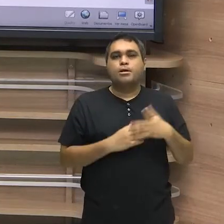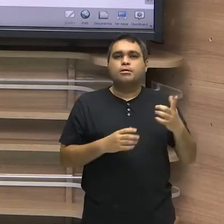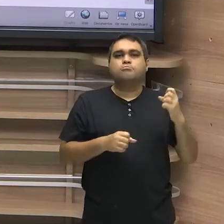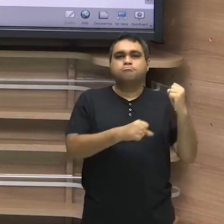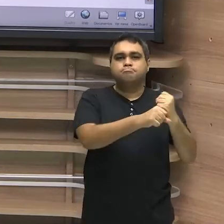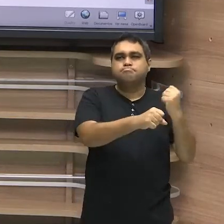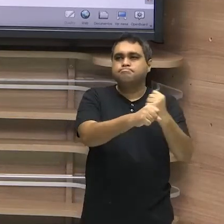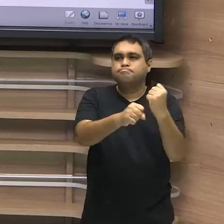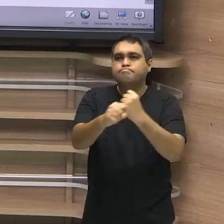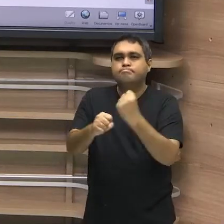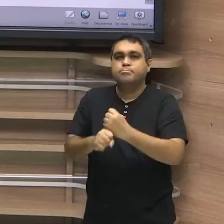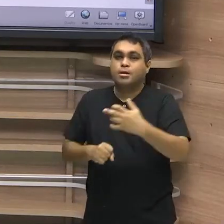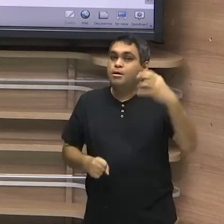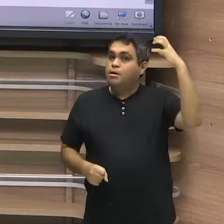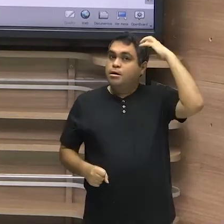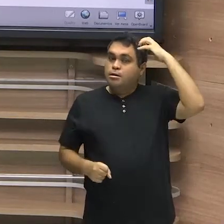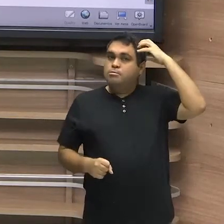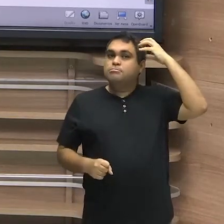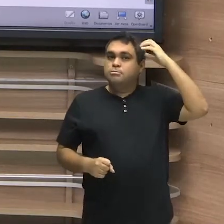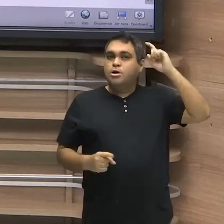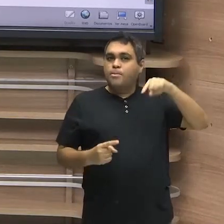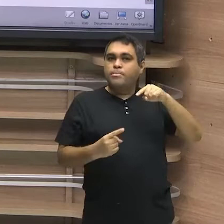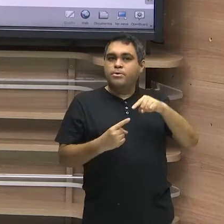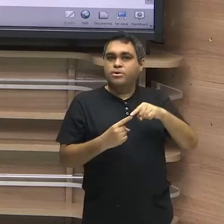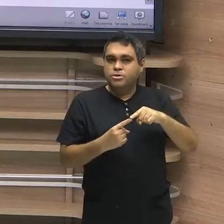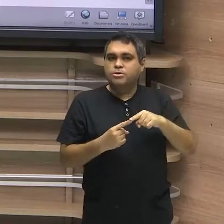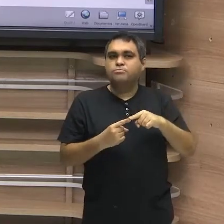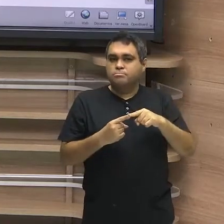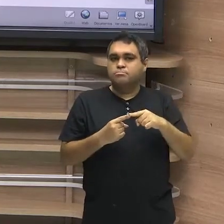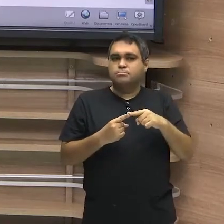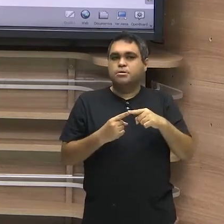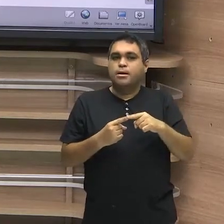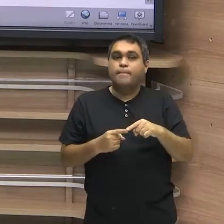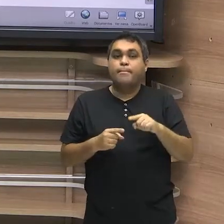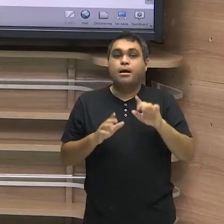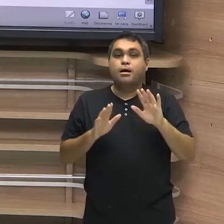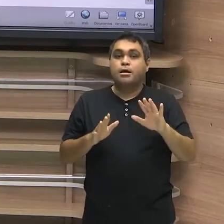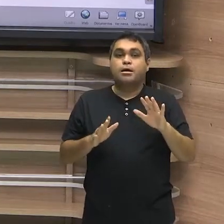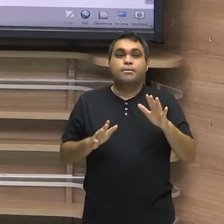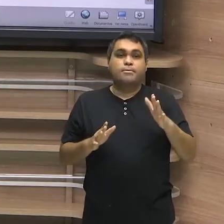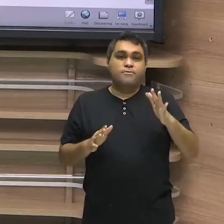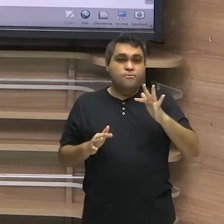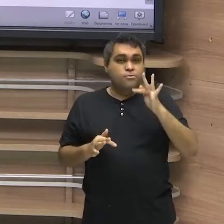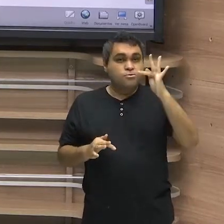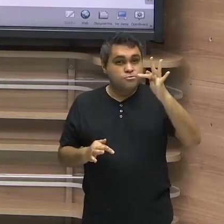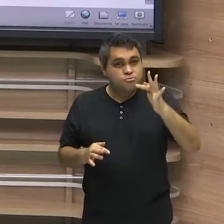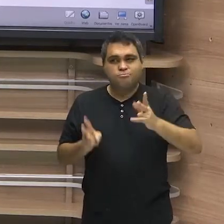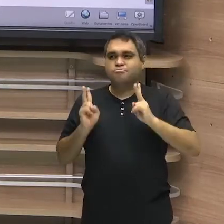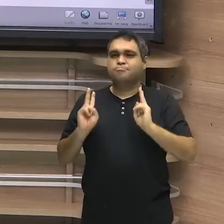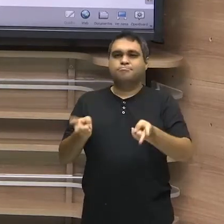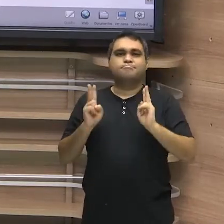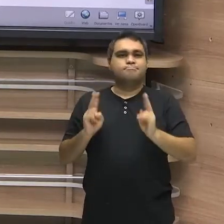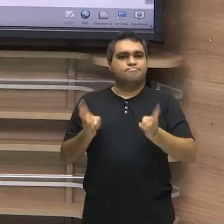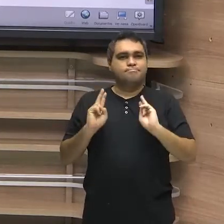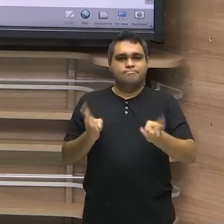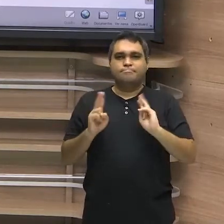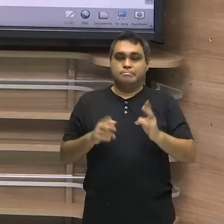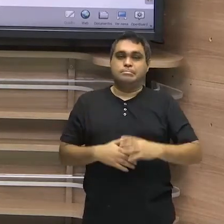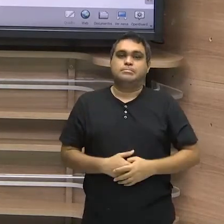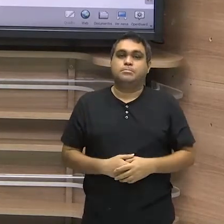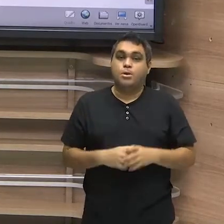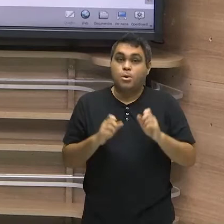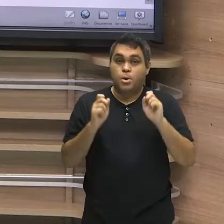que os reis construíam esses grandes monumentos, para que eles não fossem esquecidos depois da sua morte.